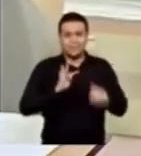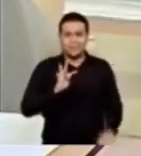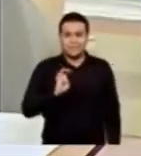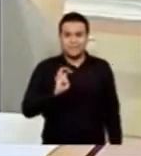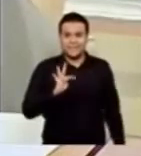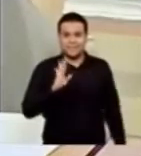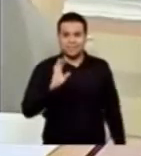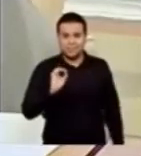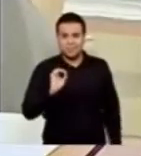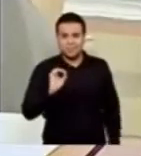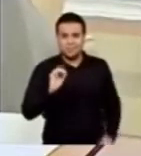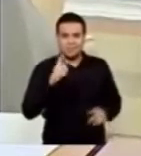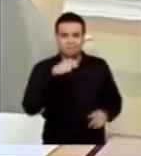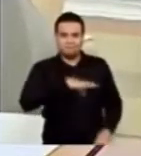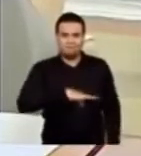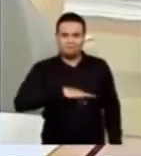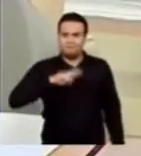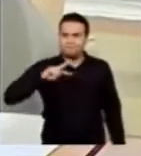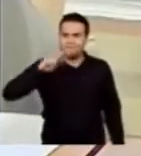piso.